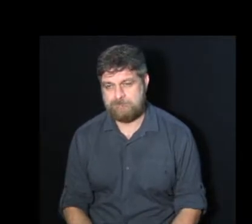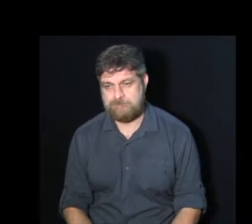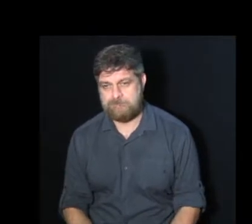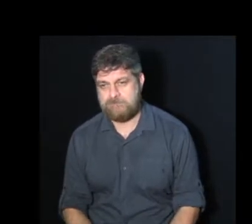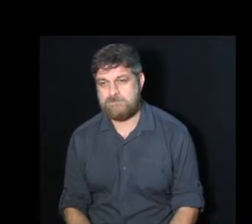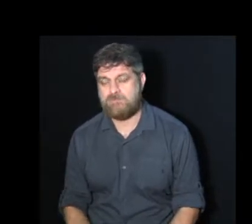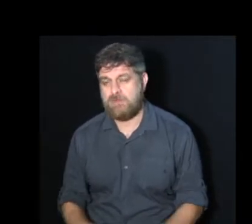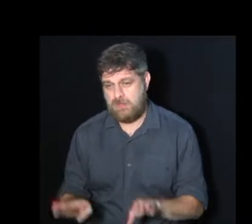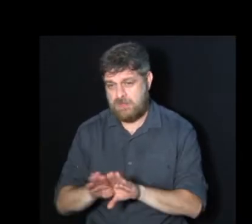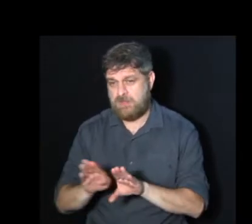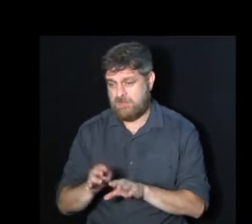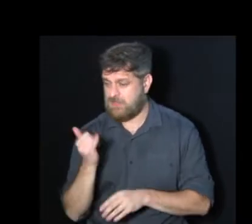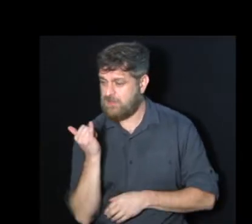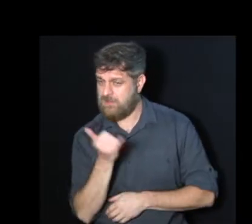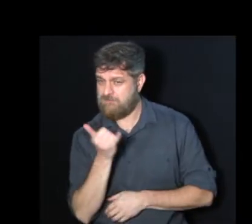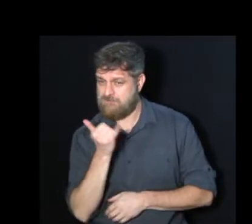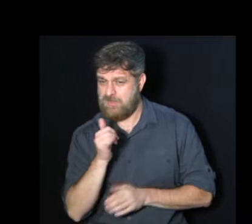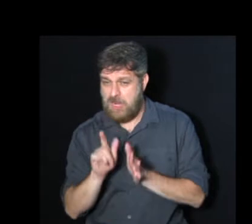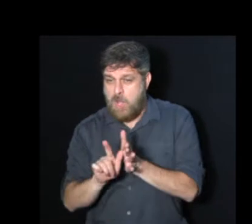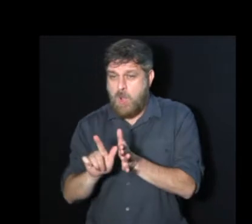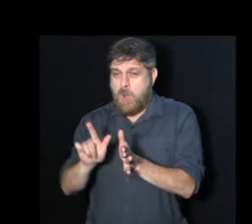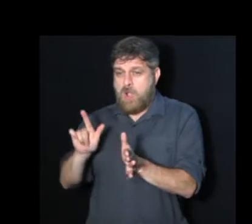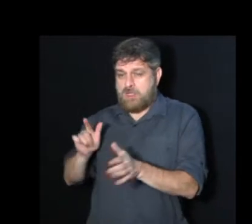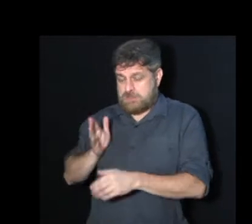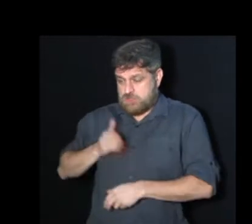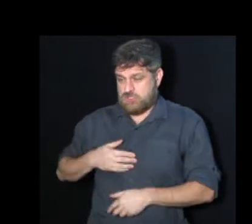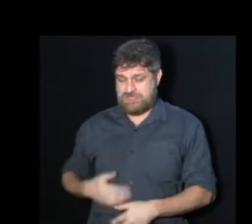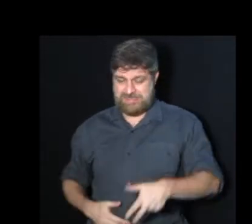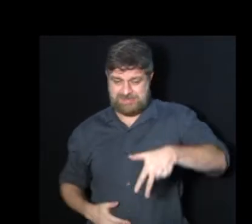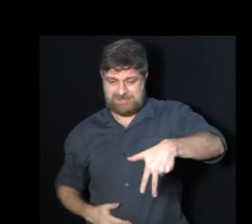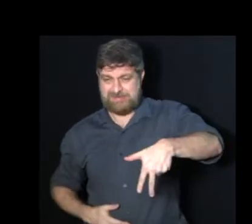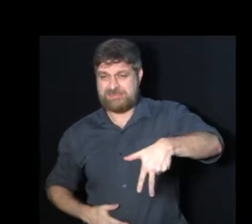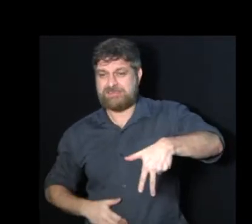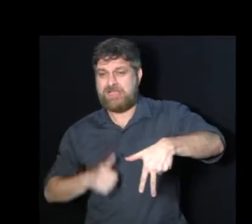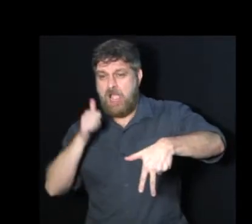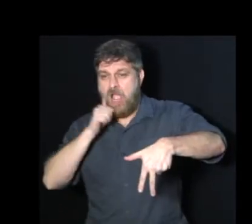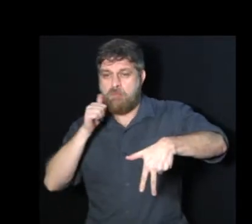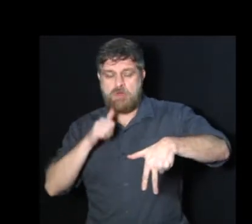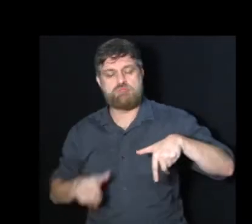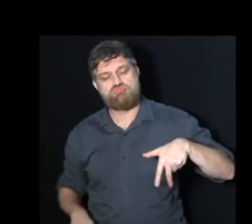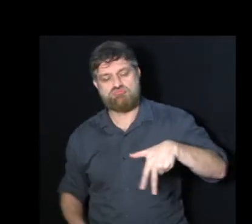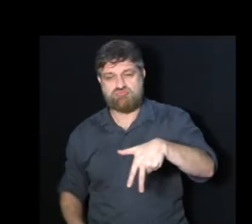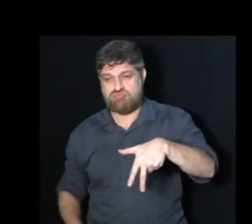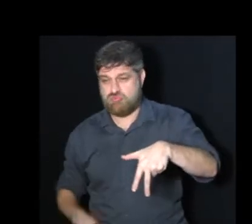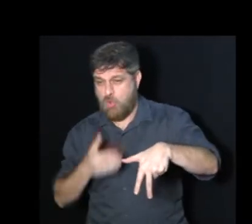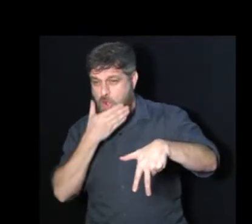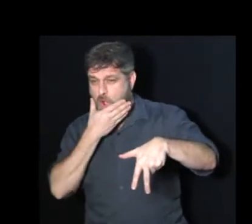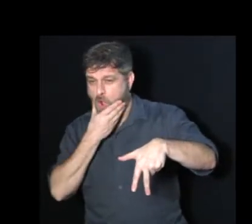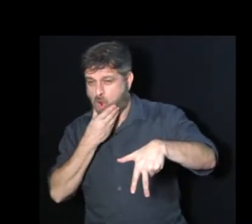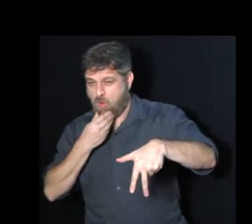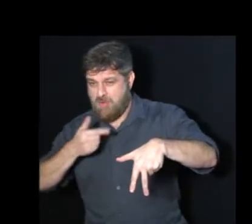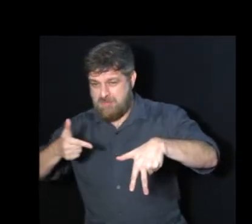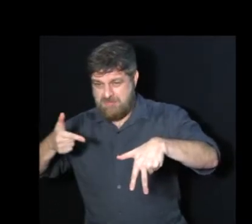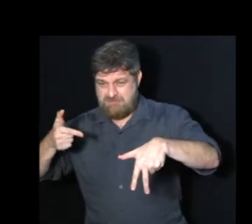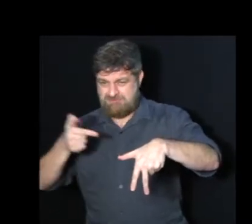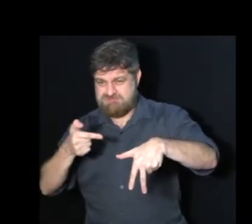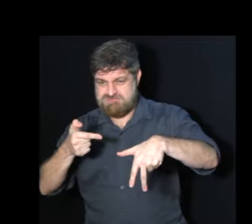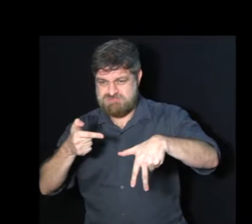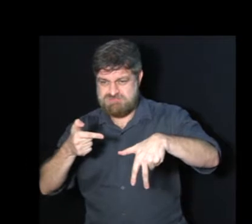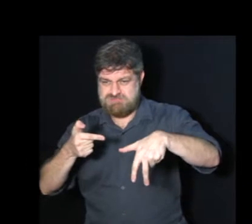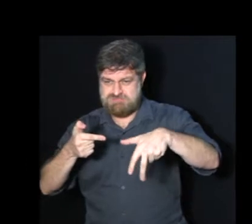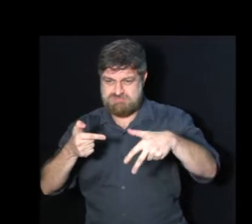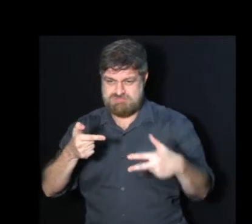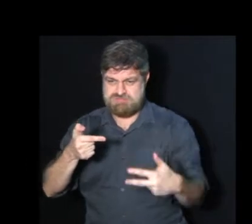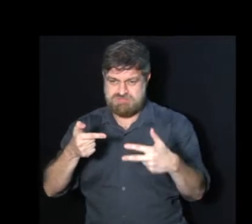Como eu tinha mencionado anteriormente, o feminicídio, que é essa forma de violência mais extrema que as mulheres